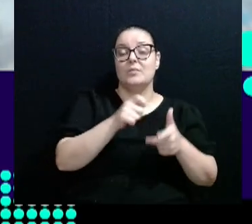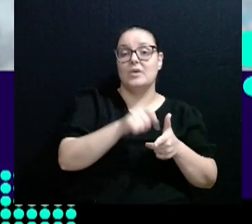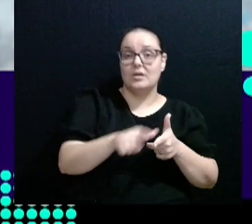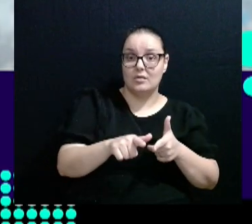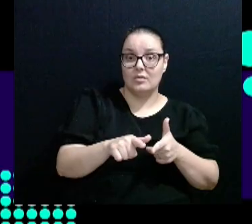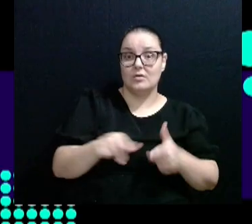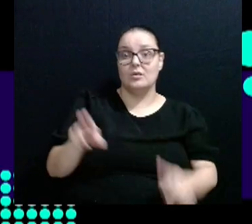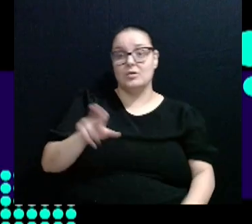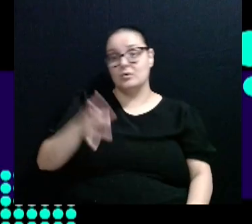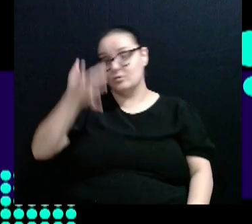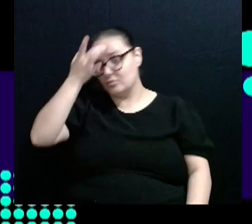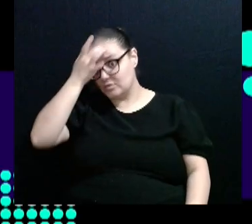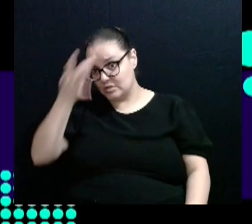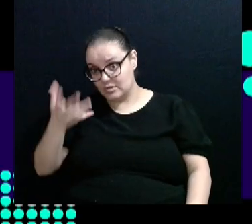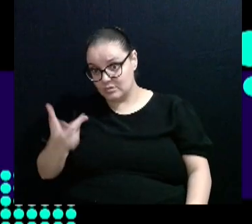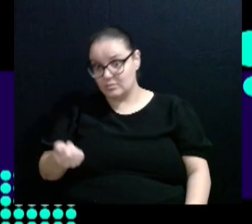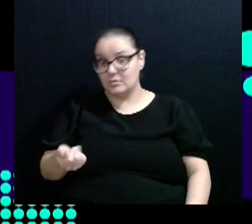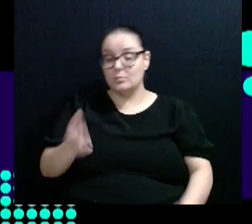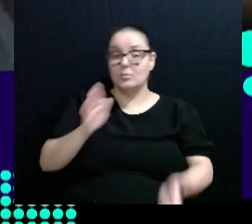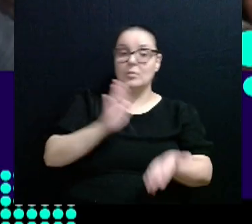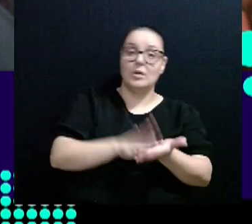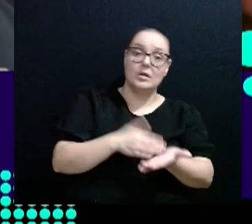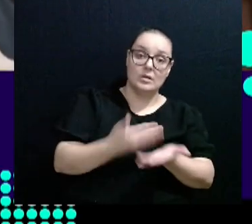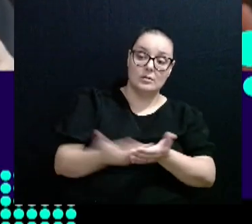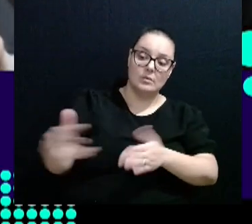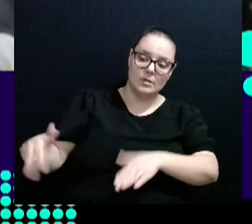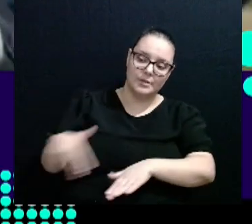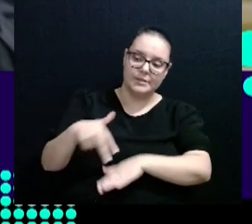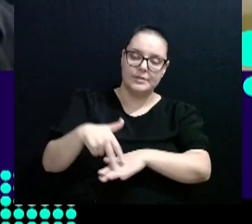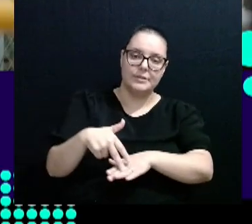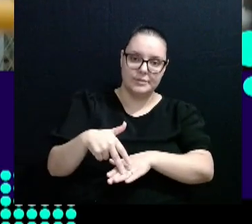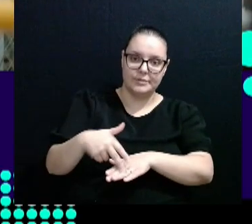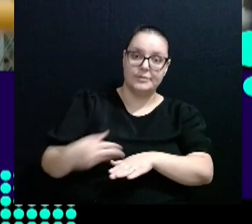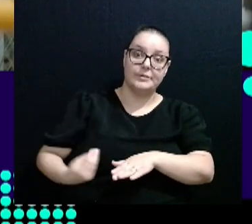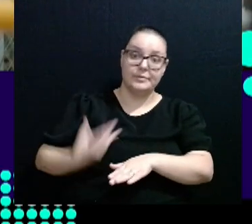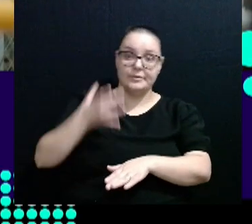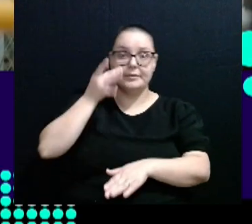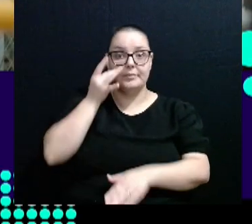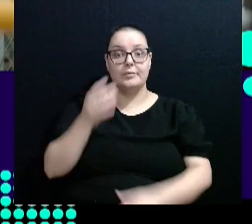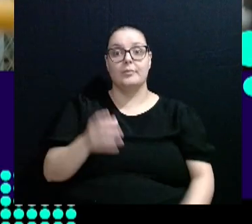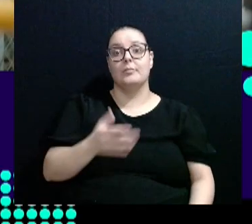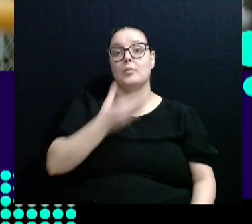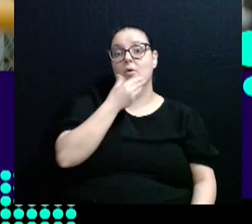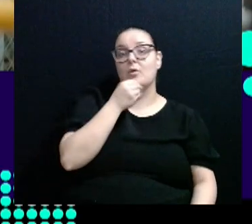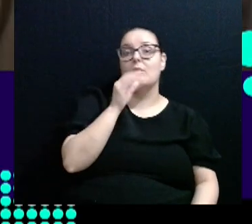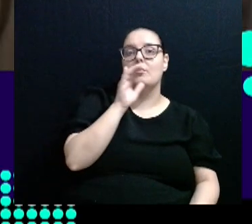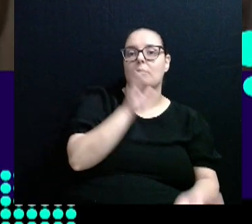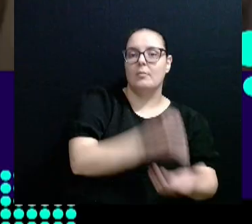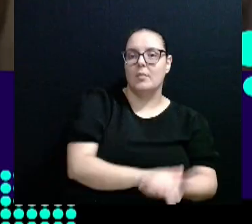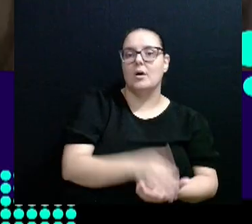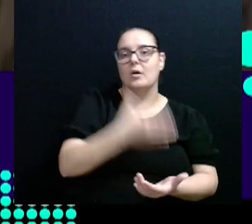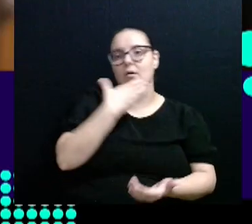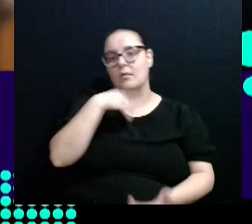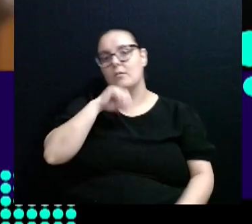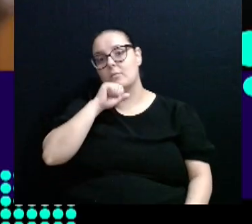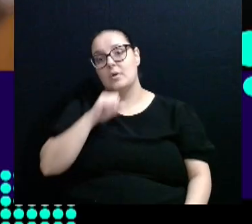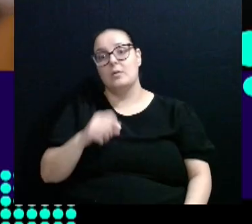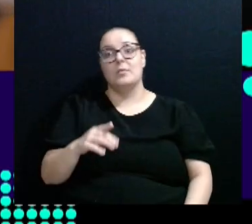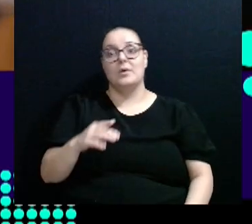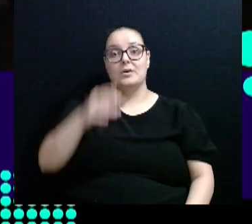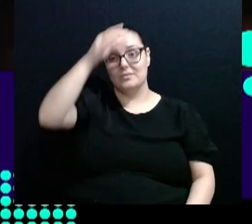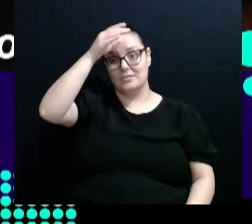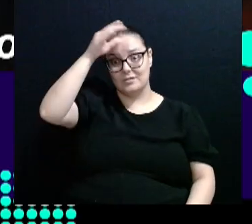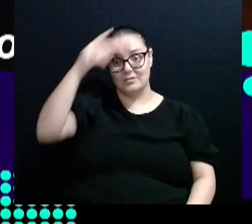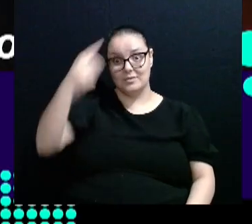para interpretar papéis na vida real, como pai, marido ou amigo para os clientes solitários. Nessa imersão em